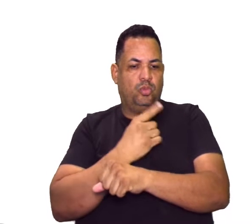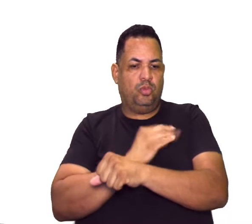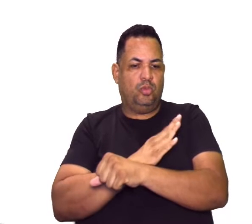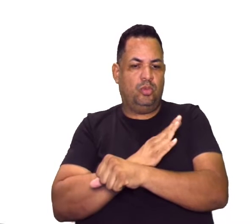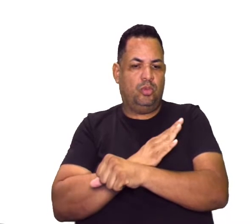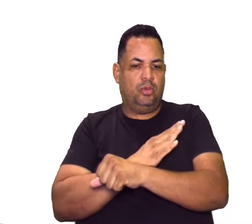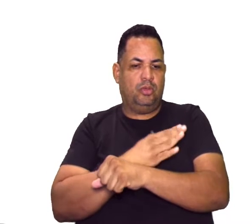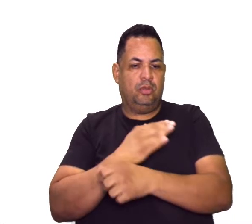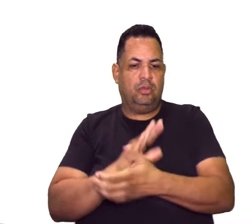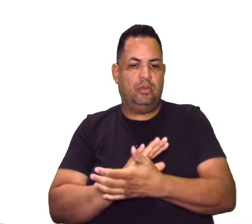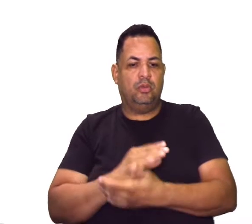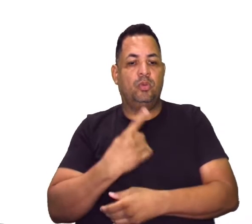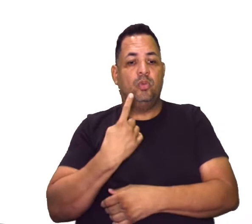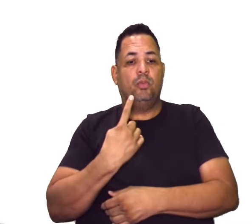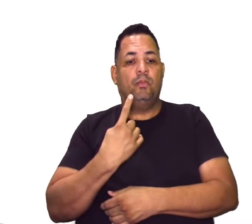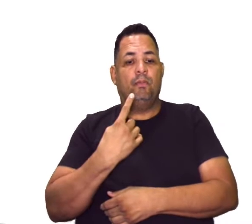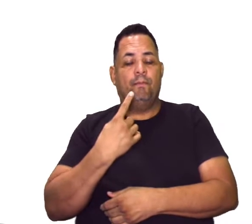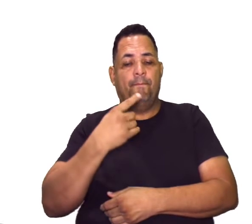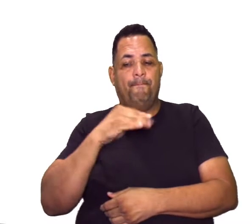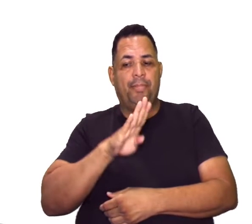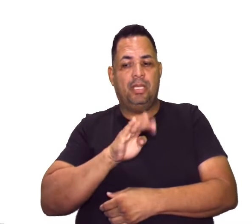ele é um monoácido?